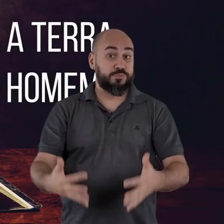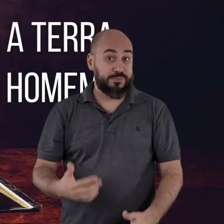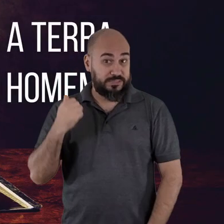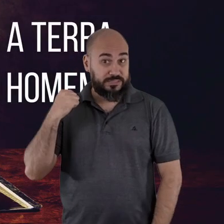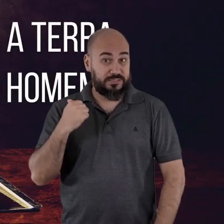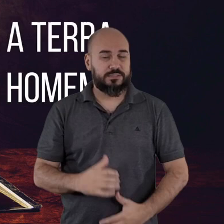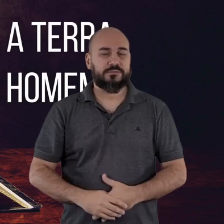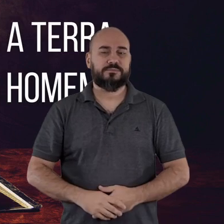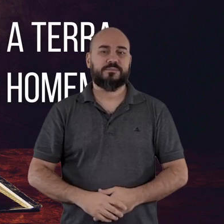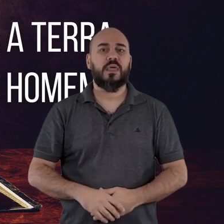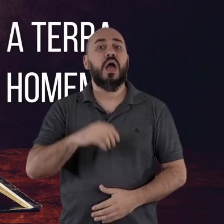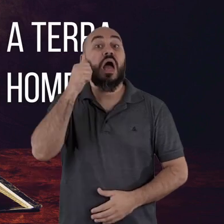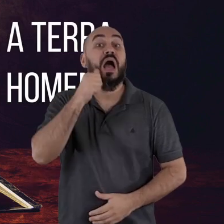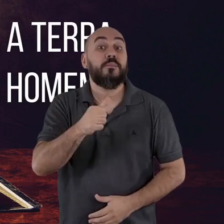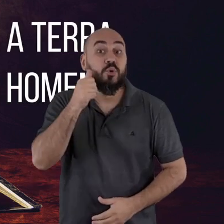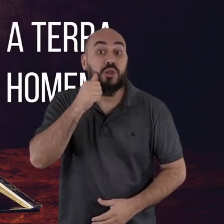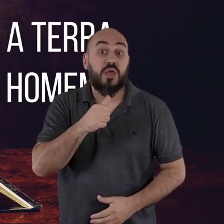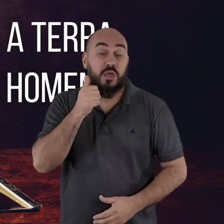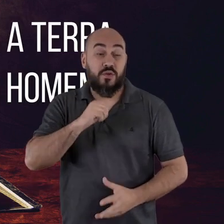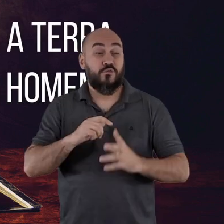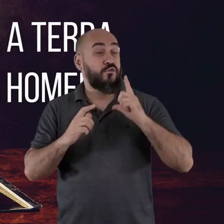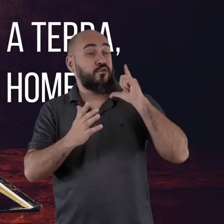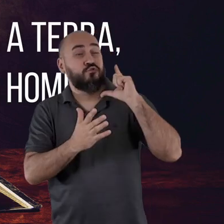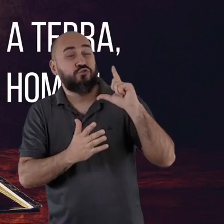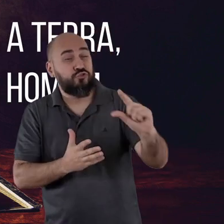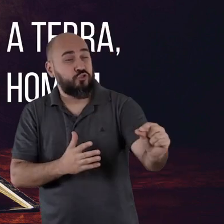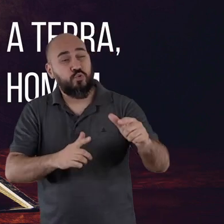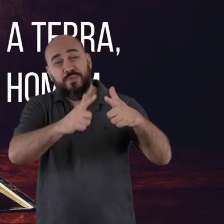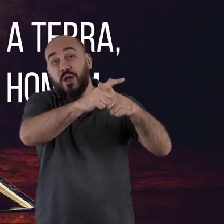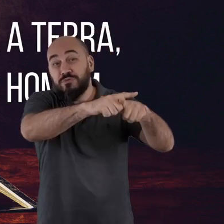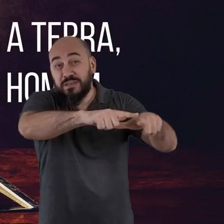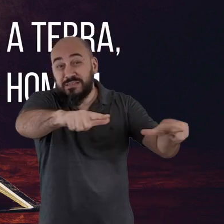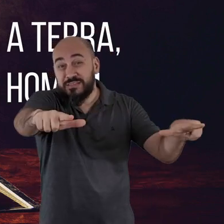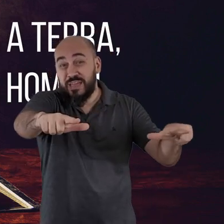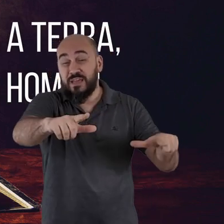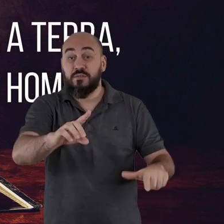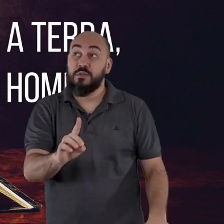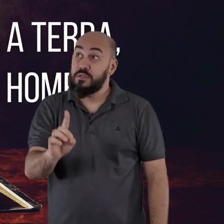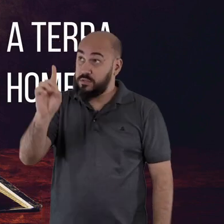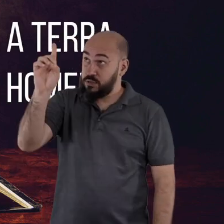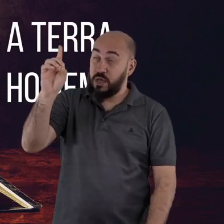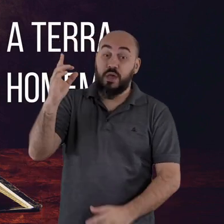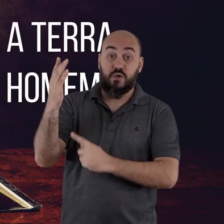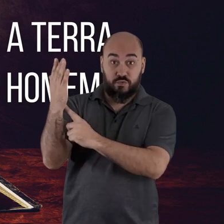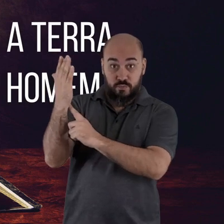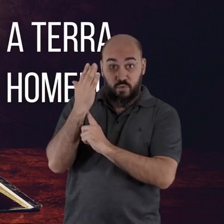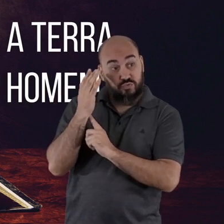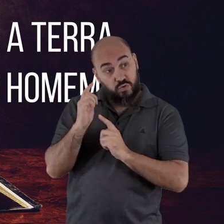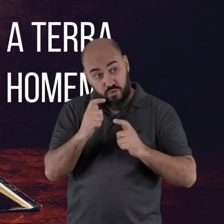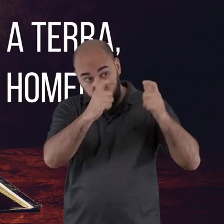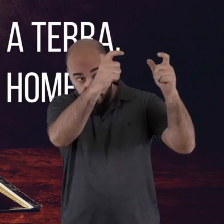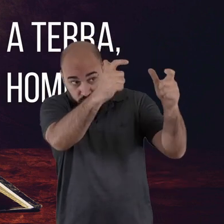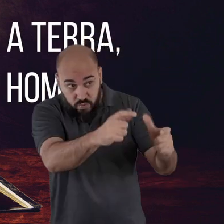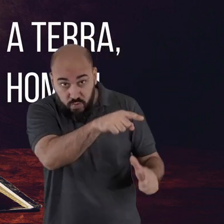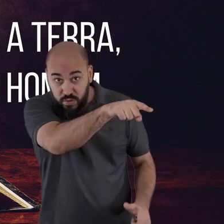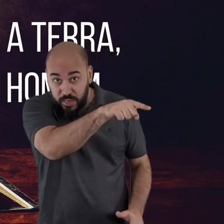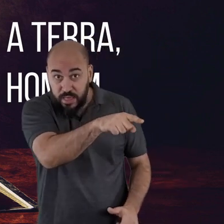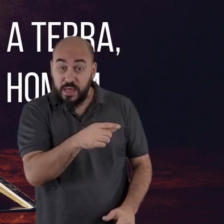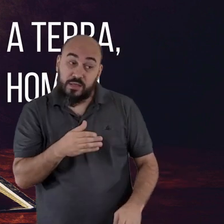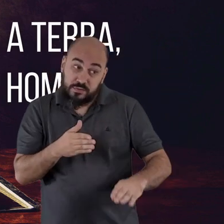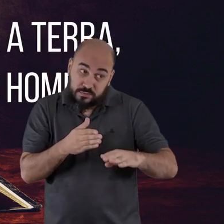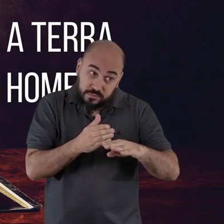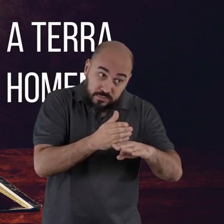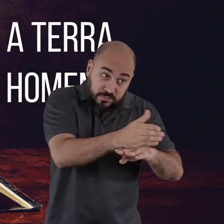porém, fugiu para o deserto, onde Deus lhe havia preparado um lugar para que nele a